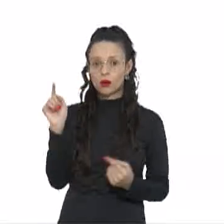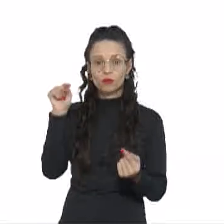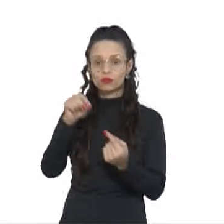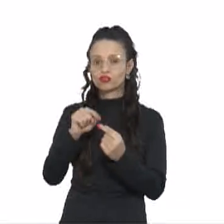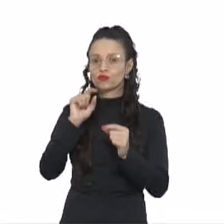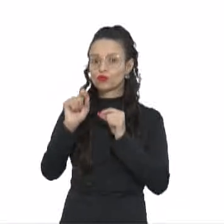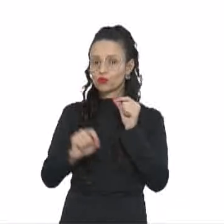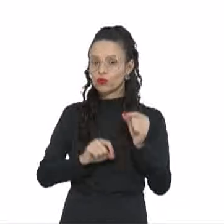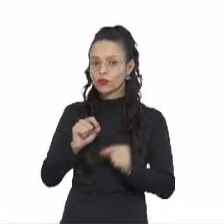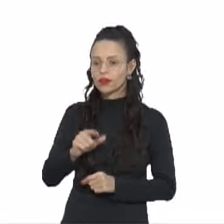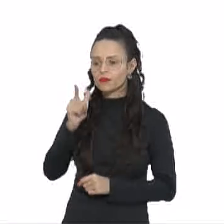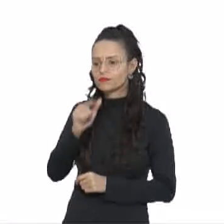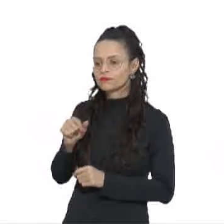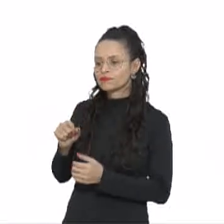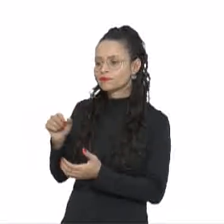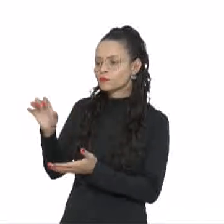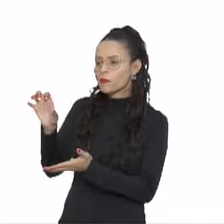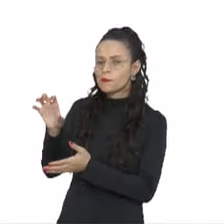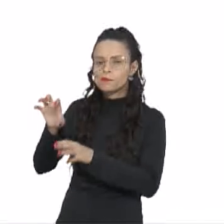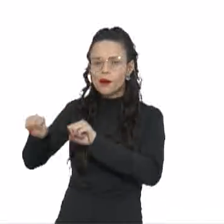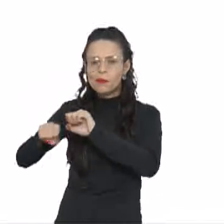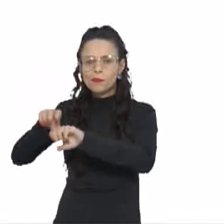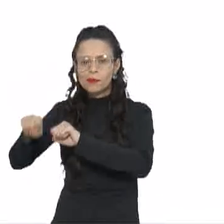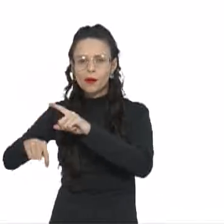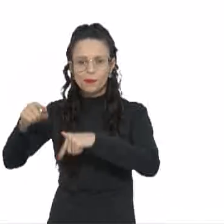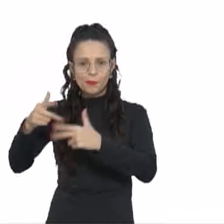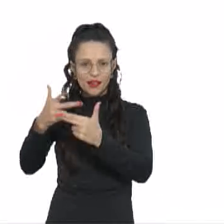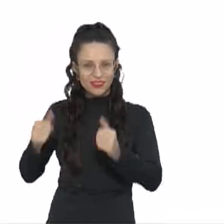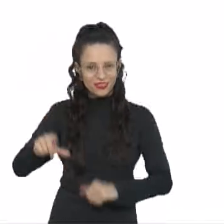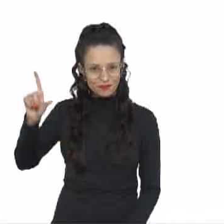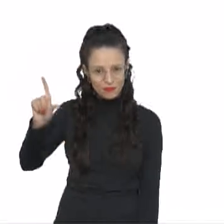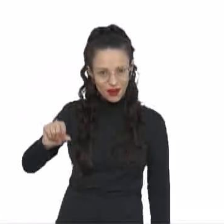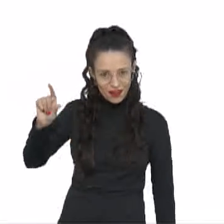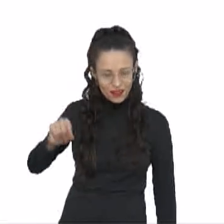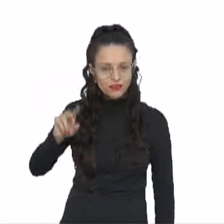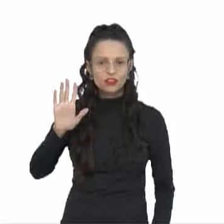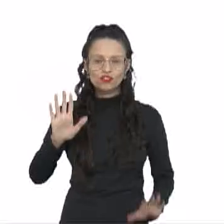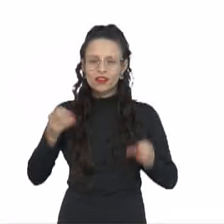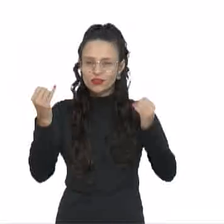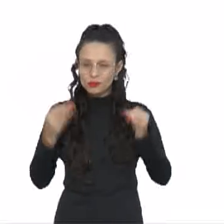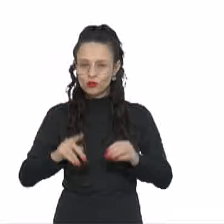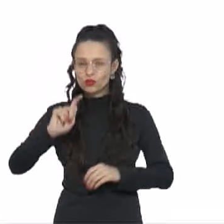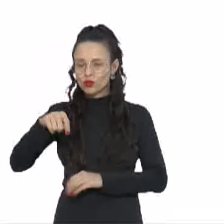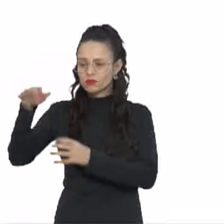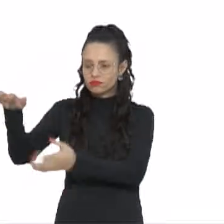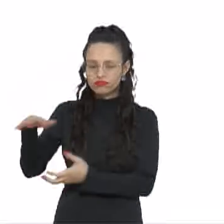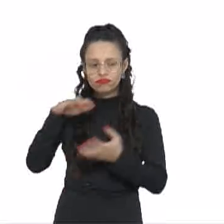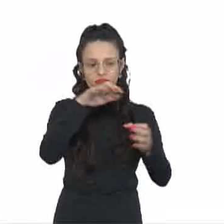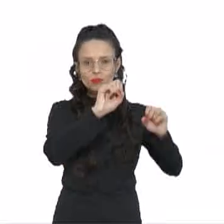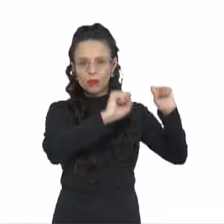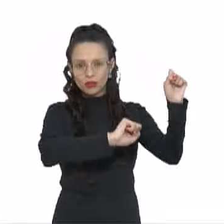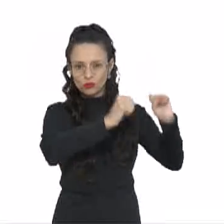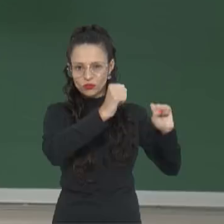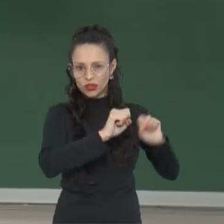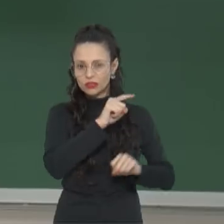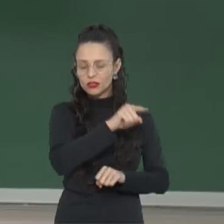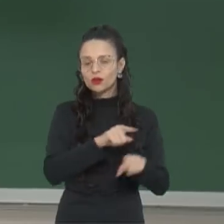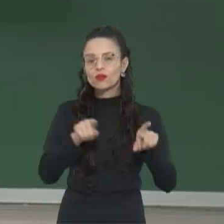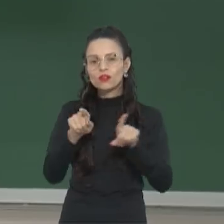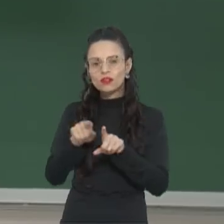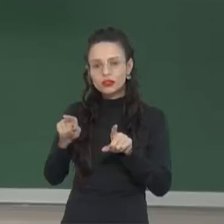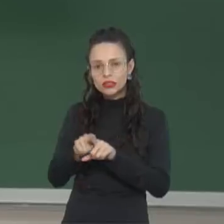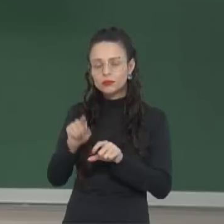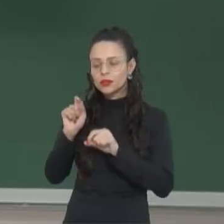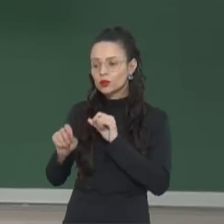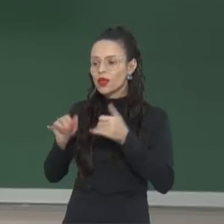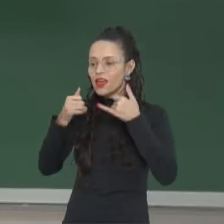eram conseguir matérias-primas baratas, nós já falamos disso, lá para a industrialização, matérias-primas baratas e fontes